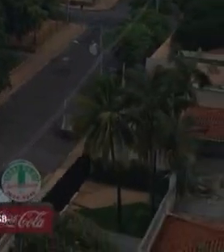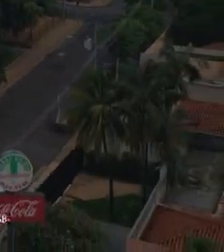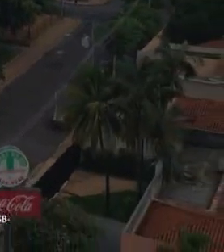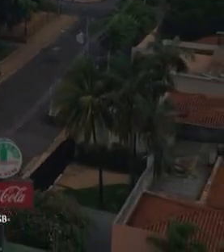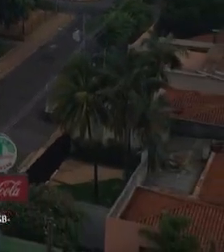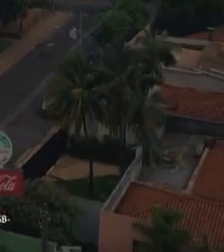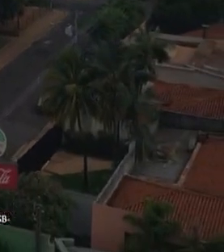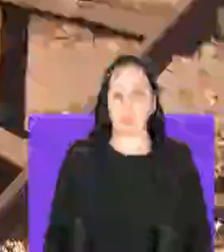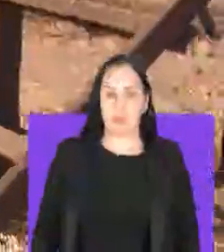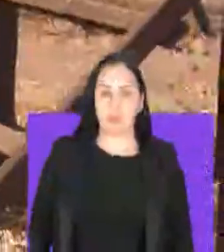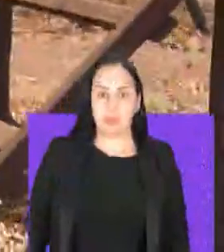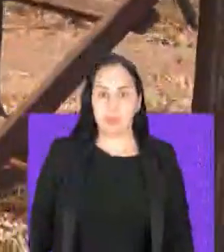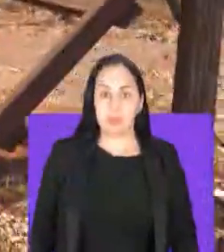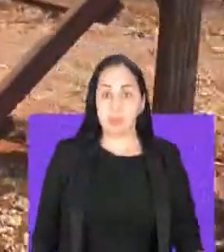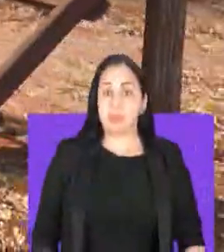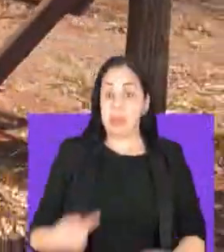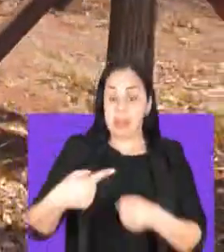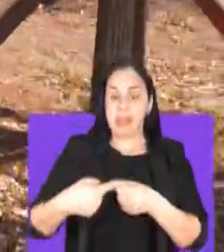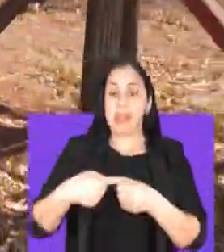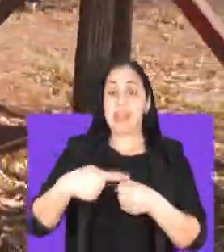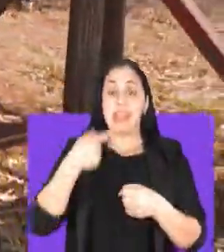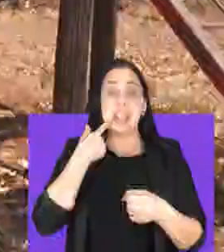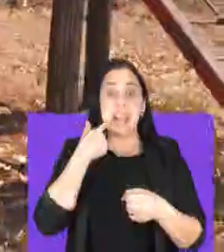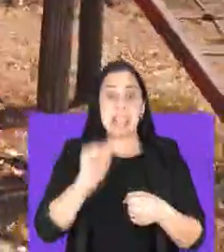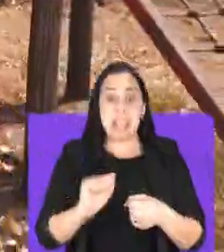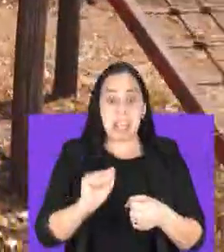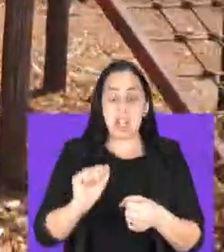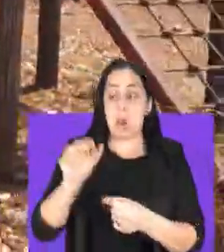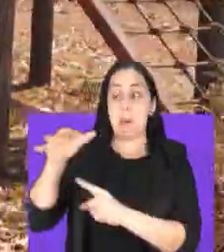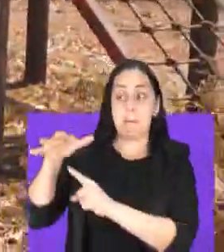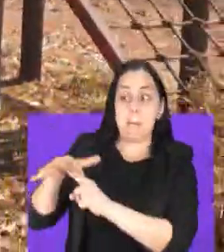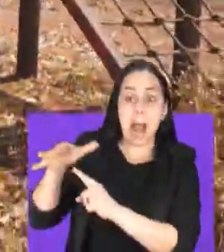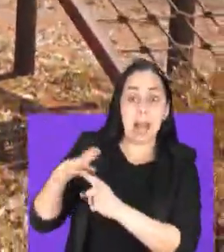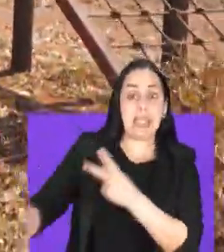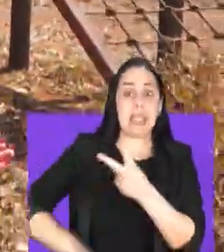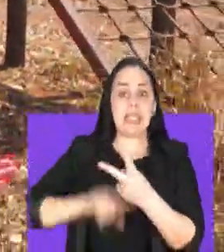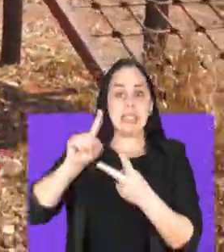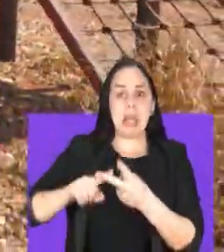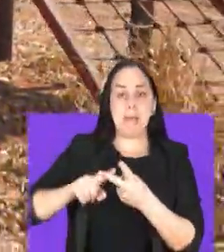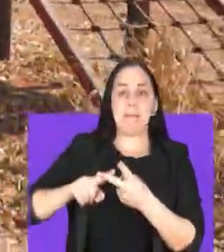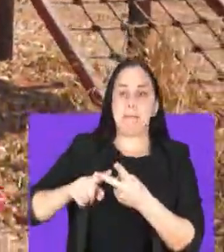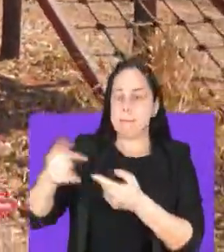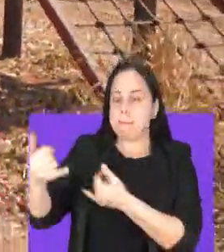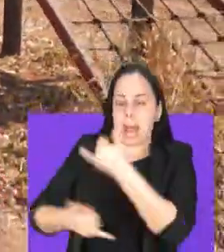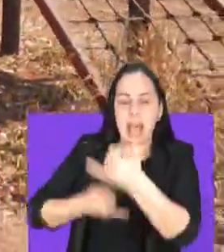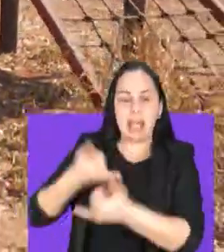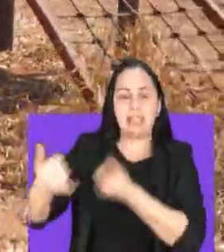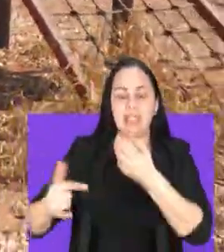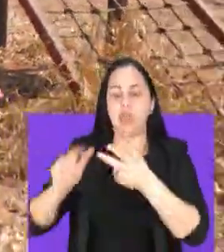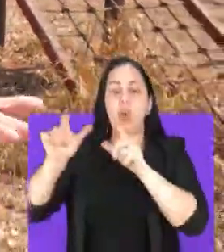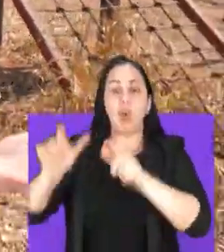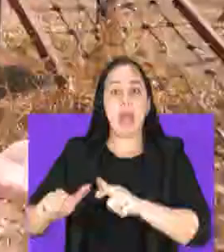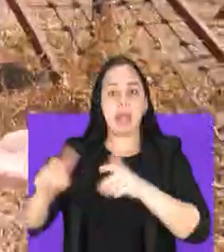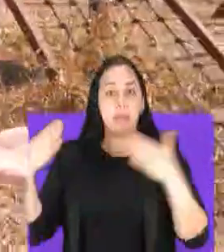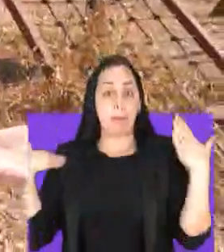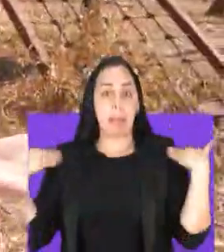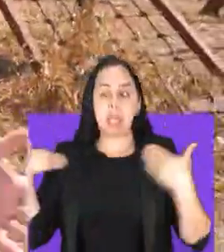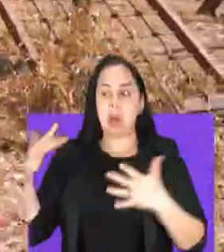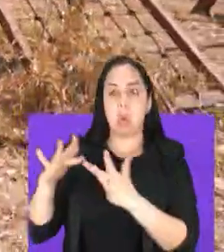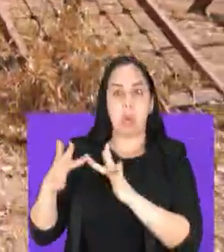Araçatuba erao o lazer tem sido deixado de lado os nossos parques praças e áreas de